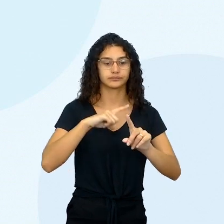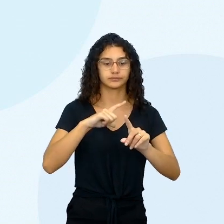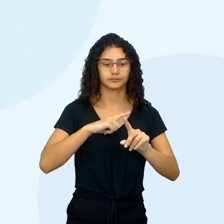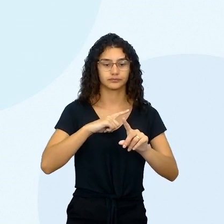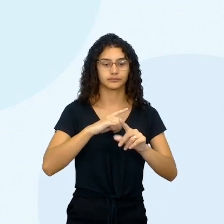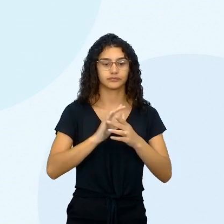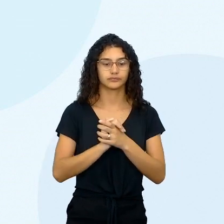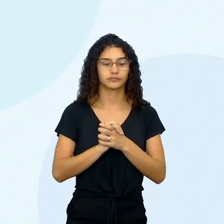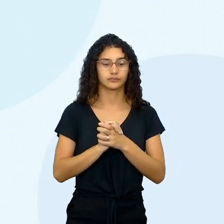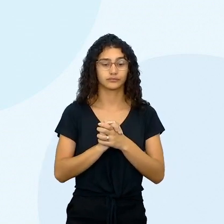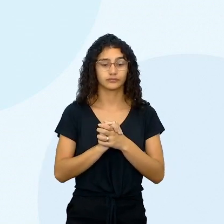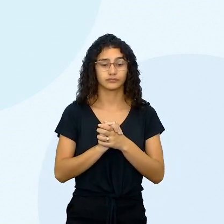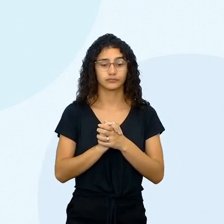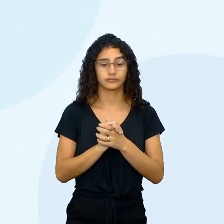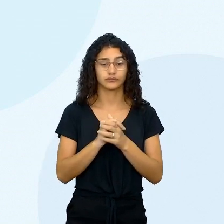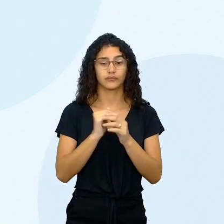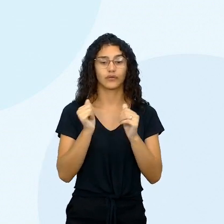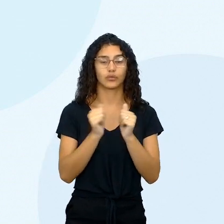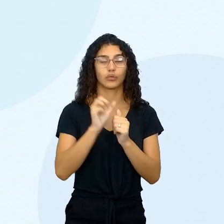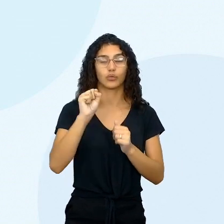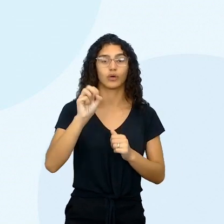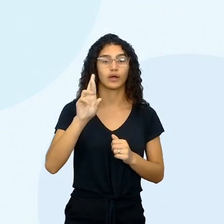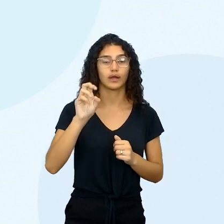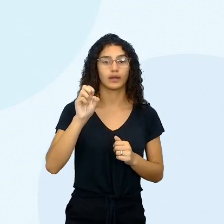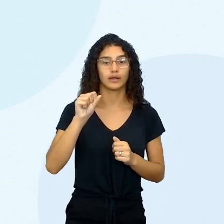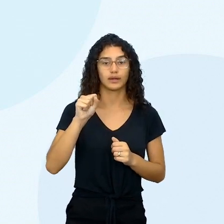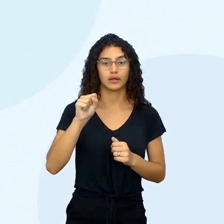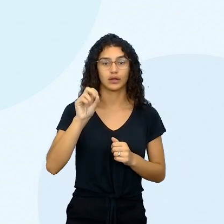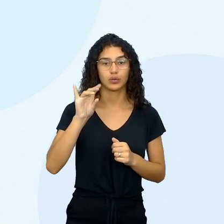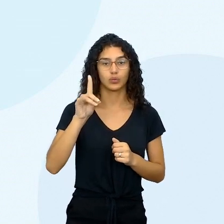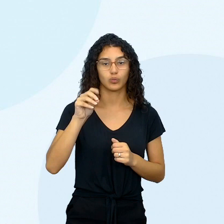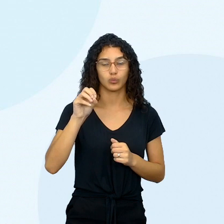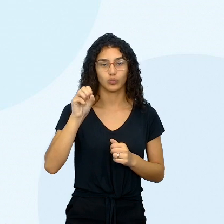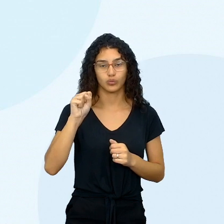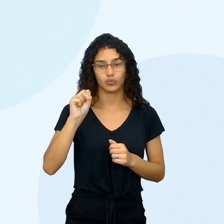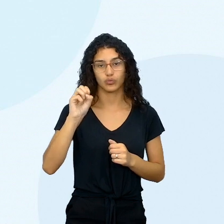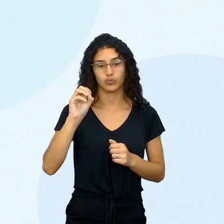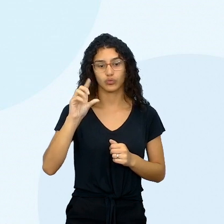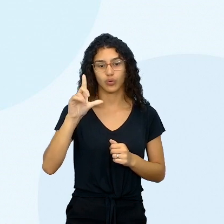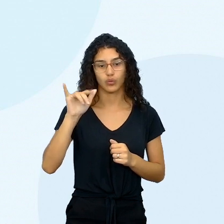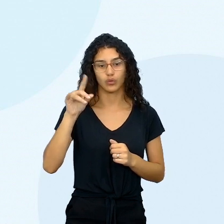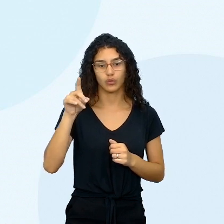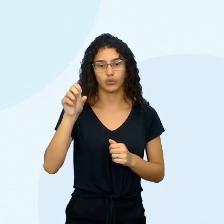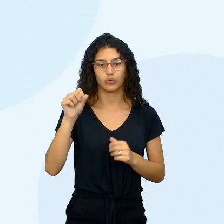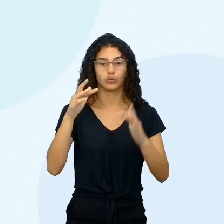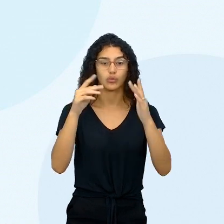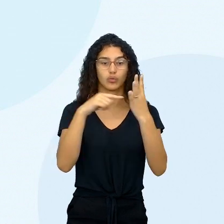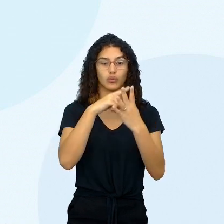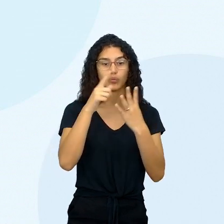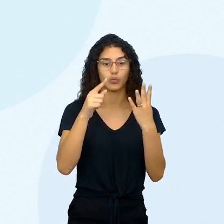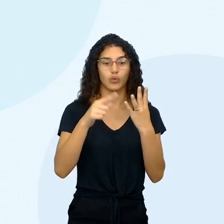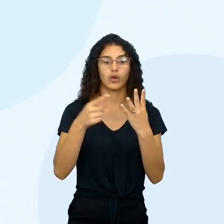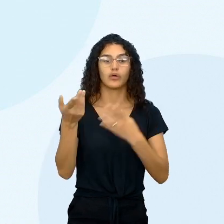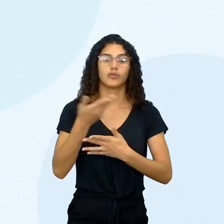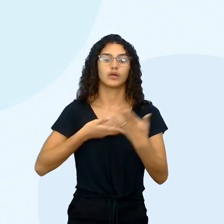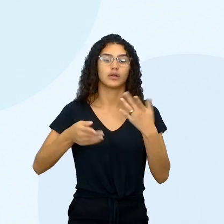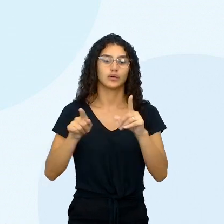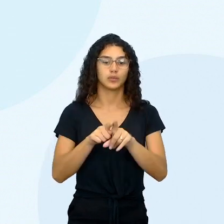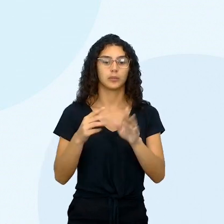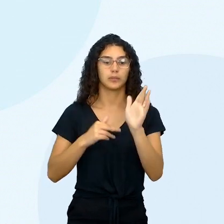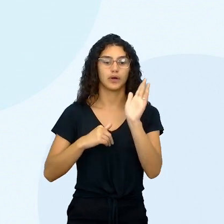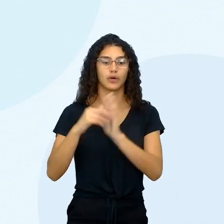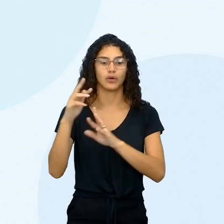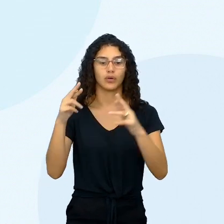relação mudanças climáticas com resíduos sólidos. E um quarto que a gente está preparando aí para vocês, de uma culminância, de uma interação maior com a